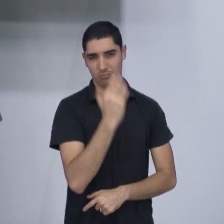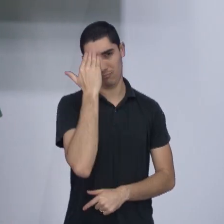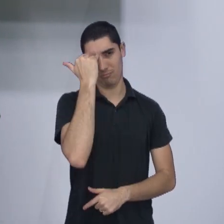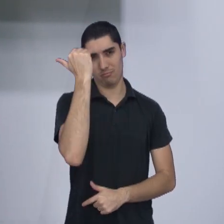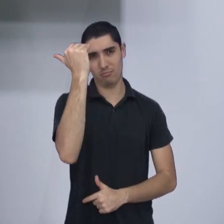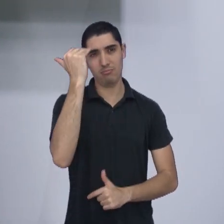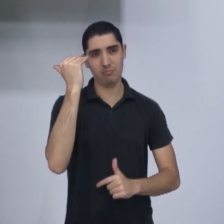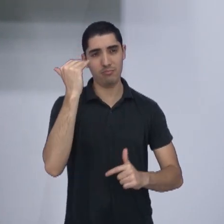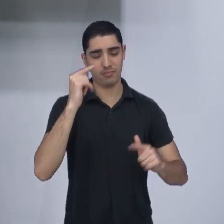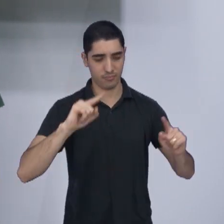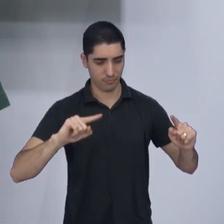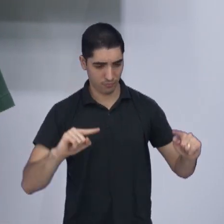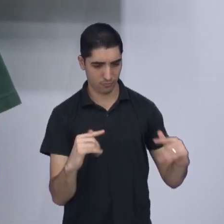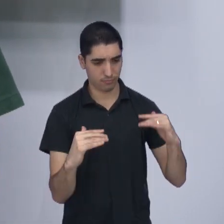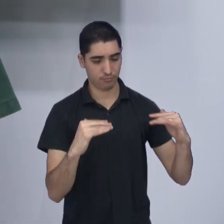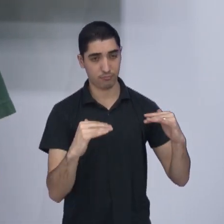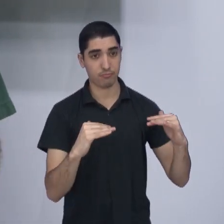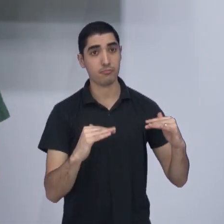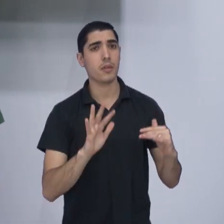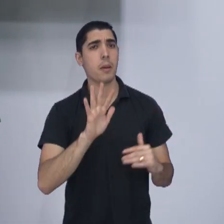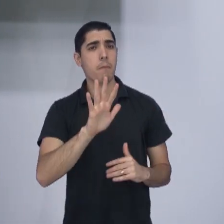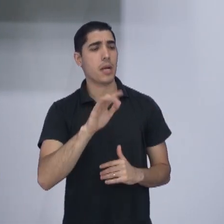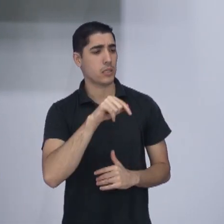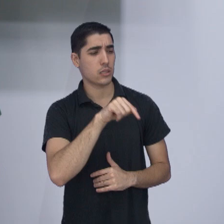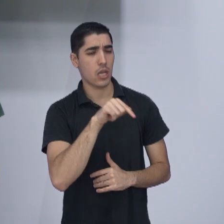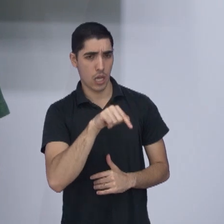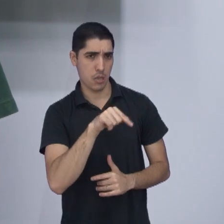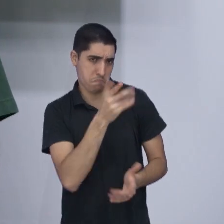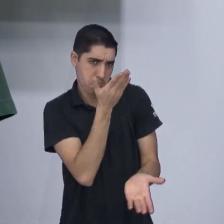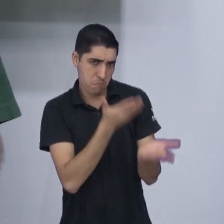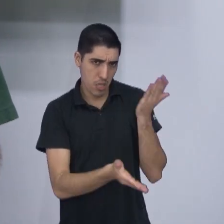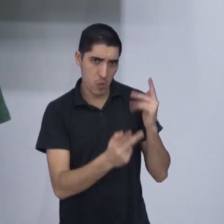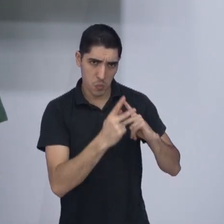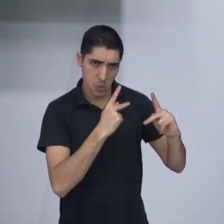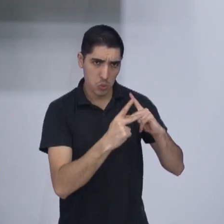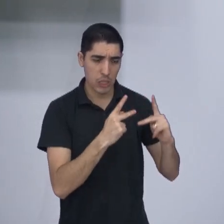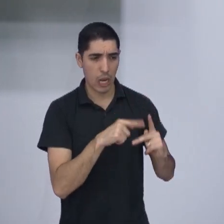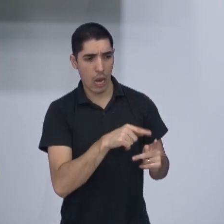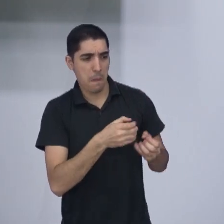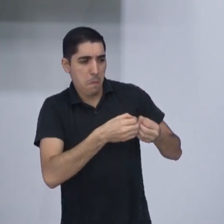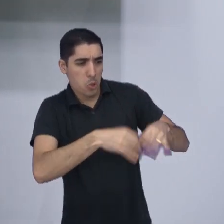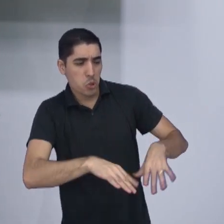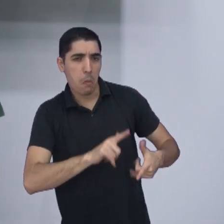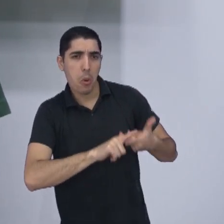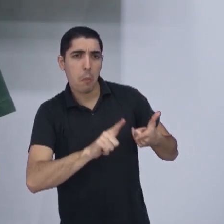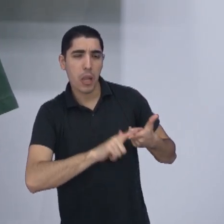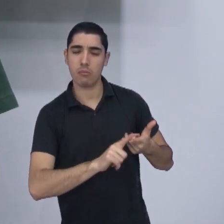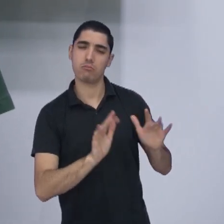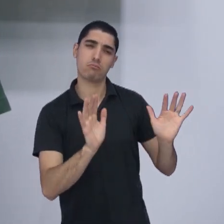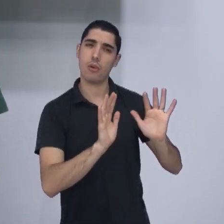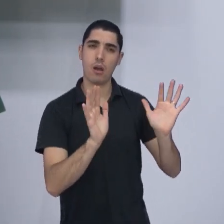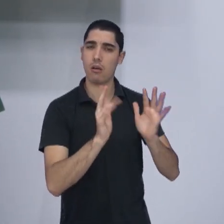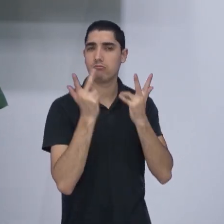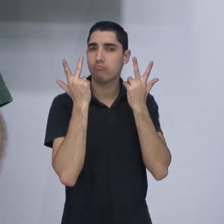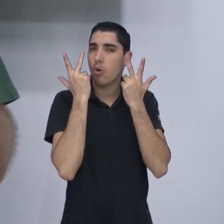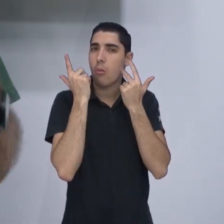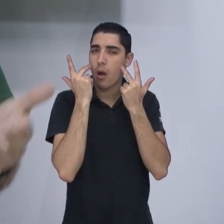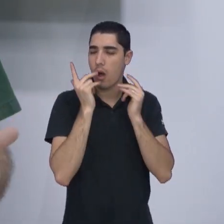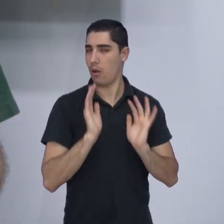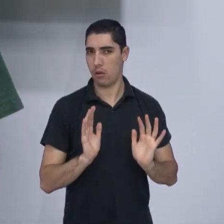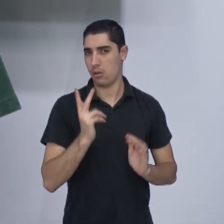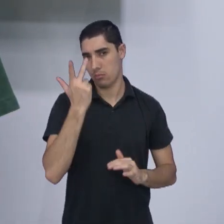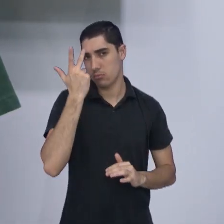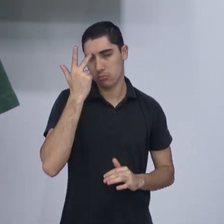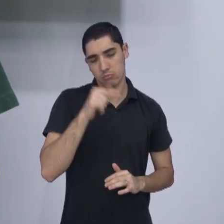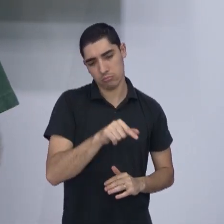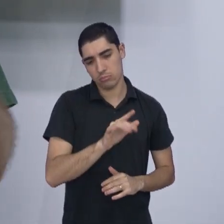José nesse início de campeonato não é nada que prejudique o trabalho do Regis Marrelli. São as